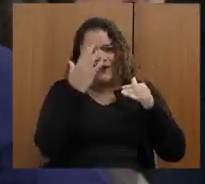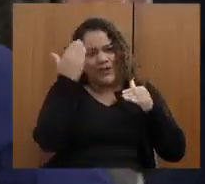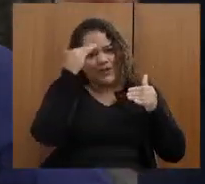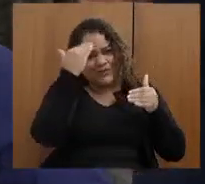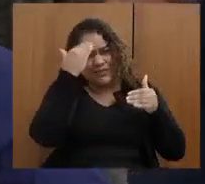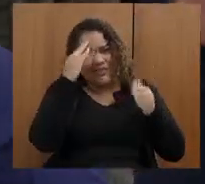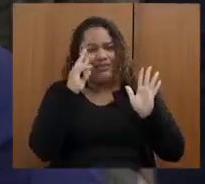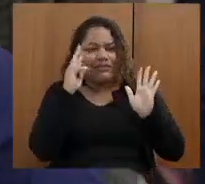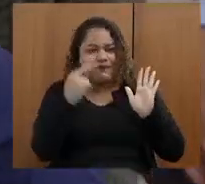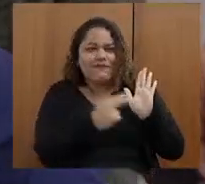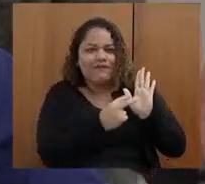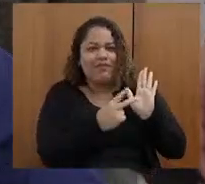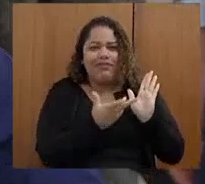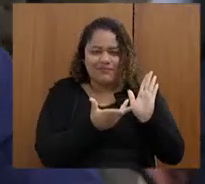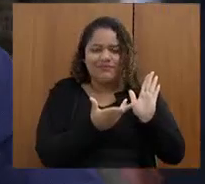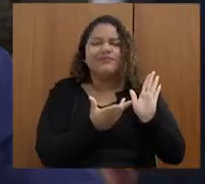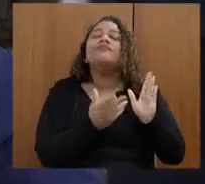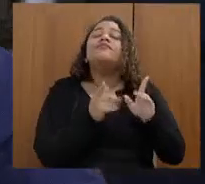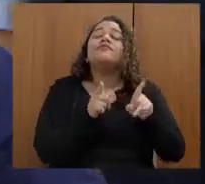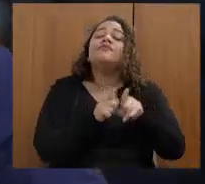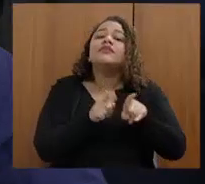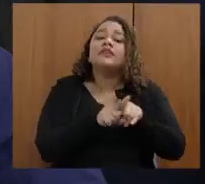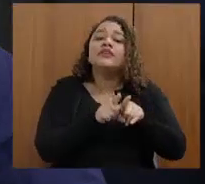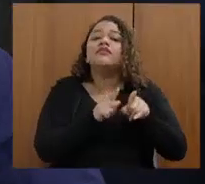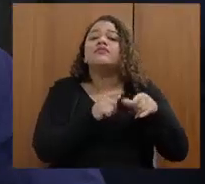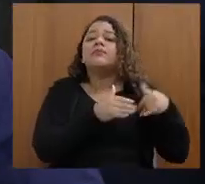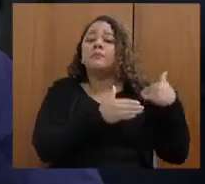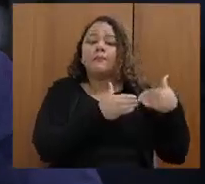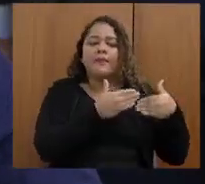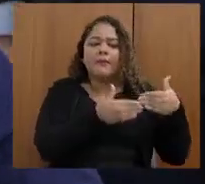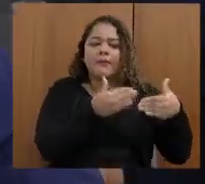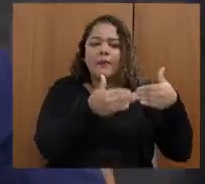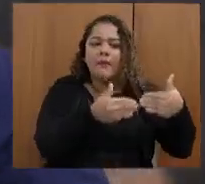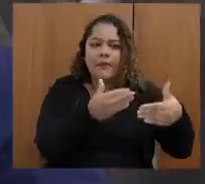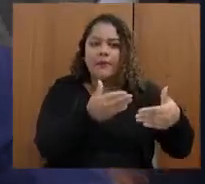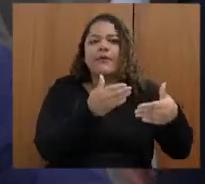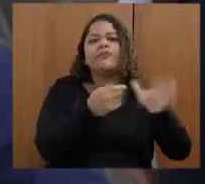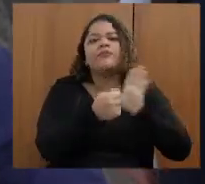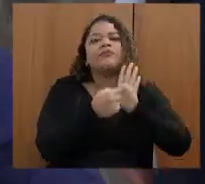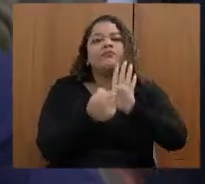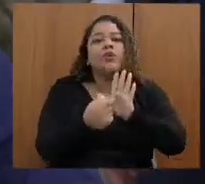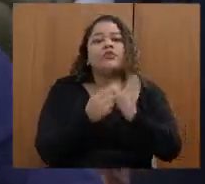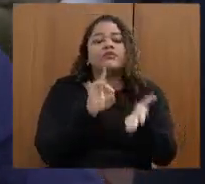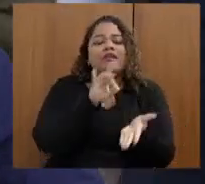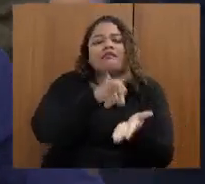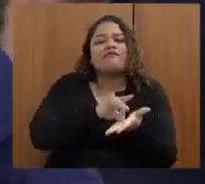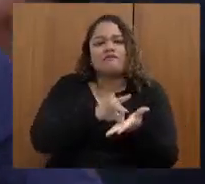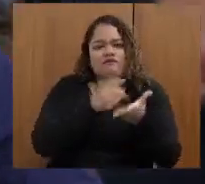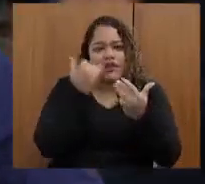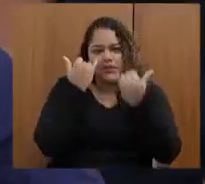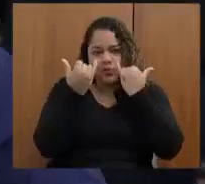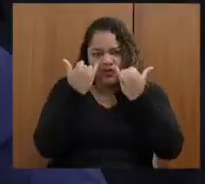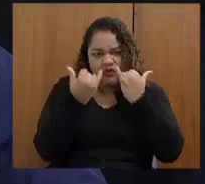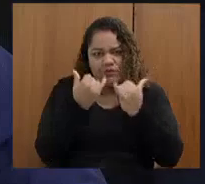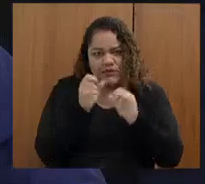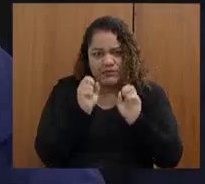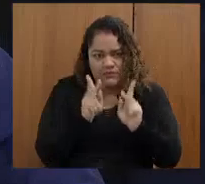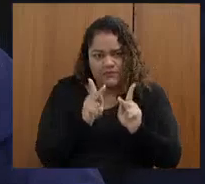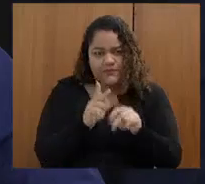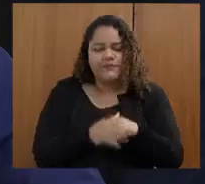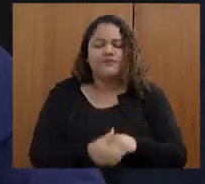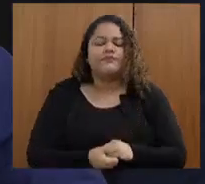ao longo dessa apresentação nós destacamos o que de fato é mais concreto contra esses três temas